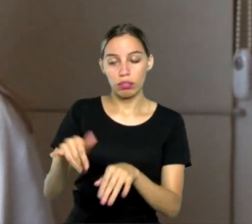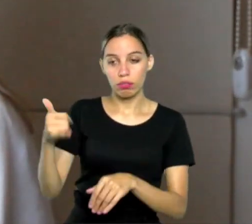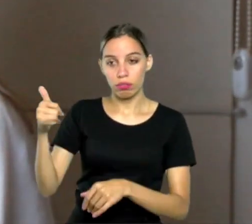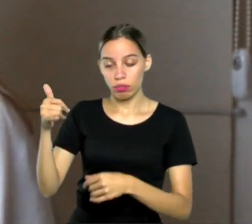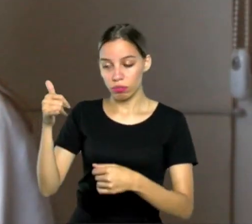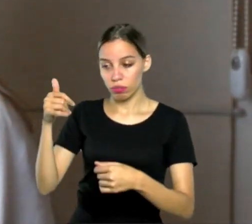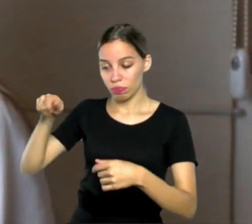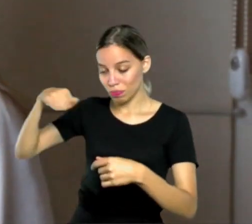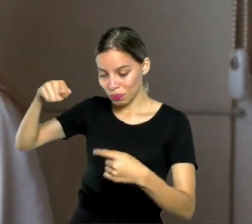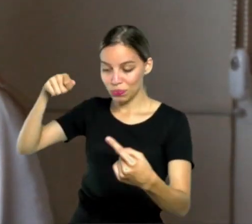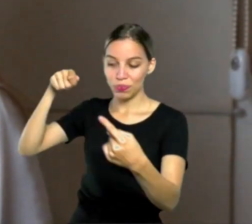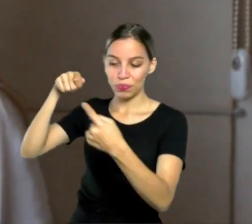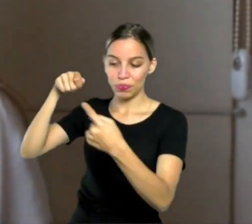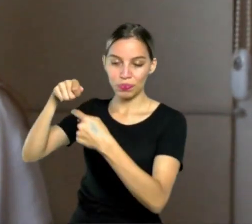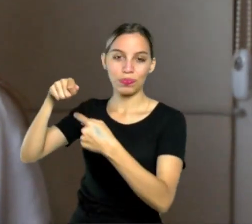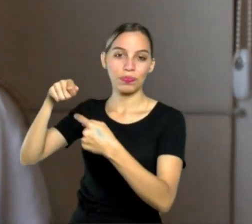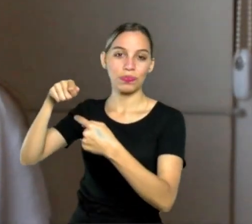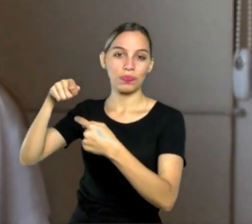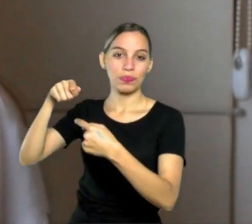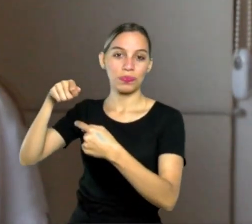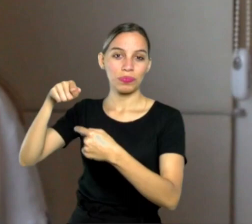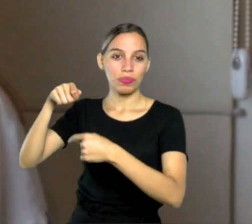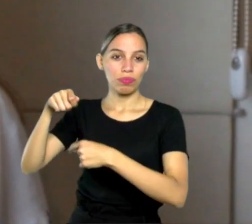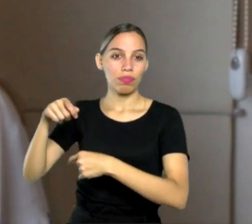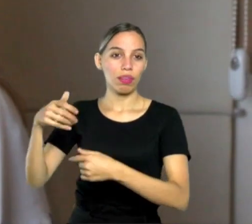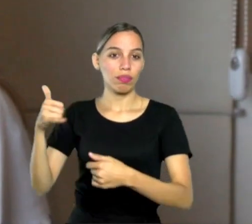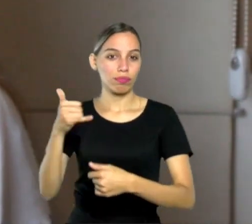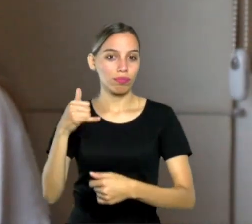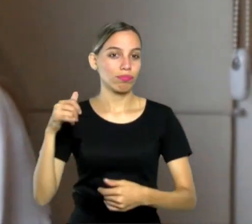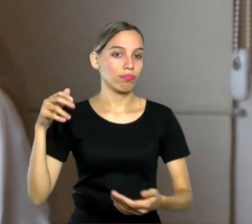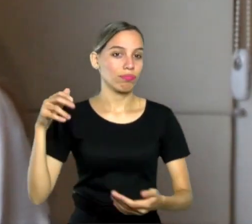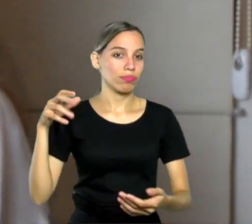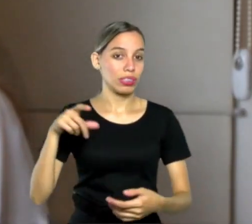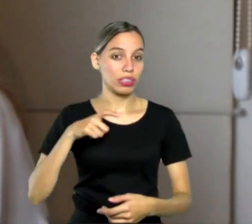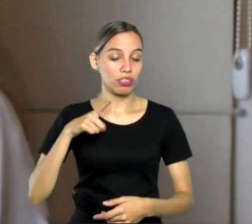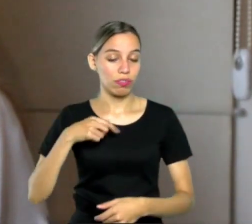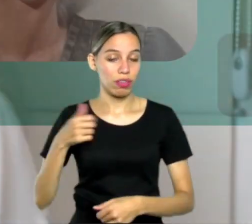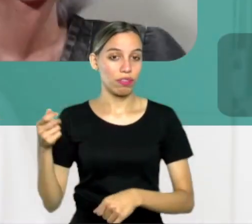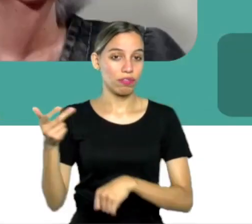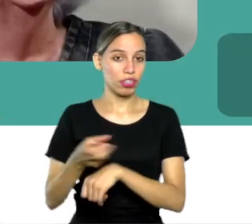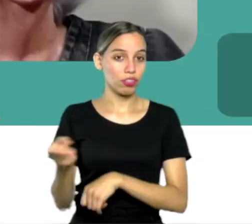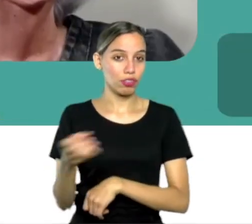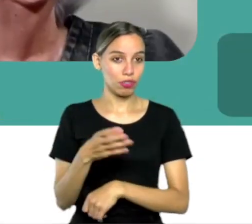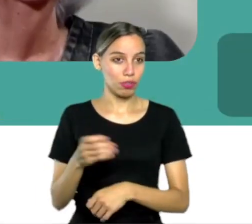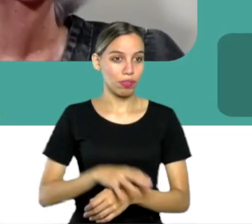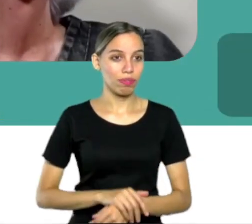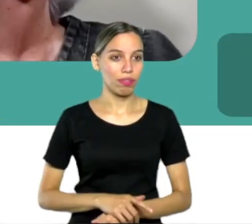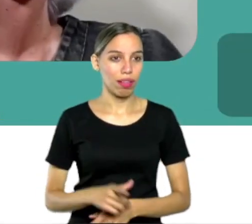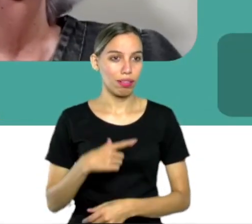o novo programa entrar no ar. É isso e até a próxima. Obrigada. E muita leitura, muito